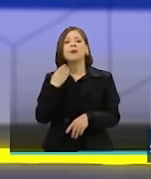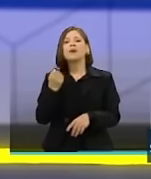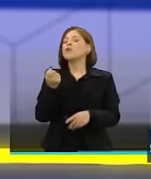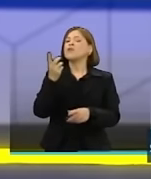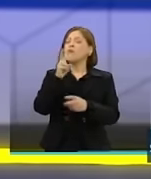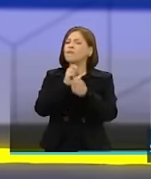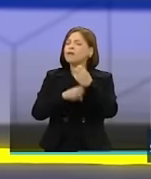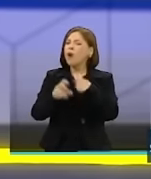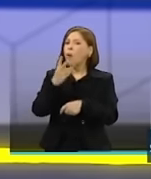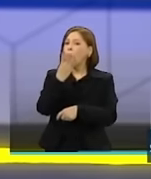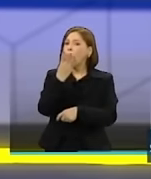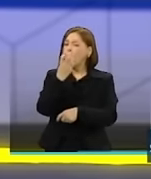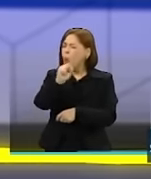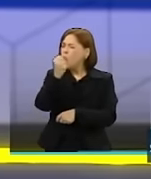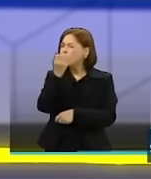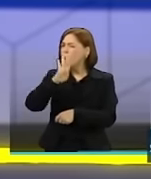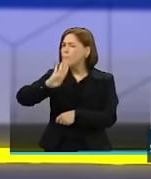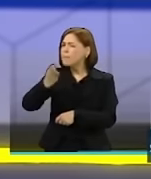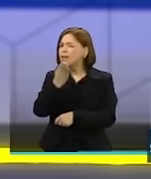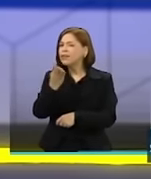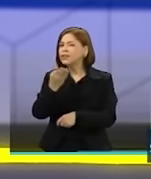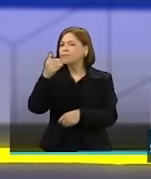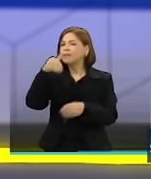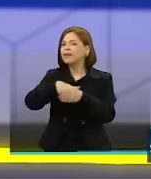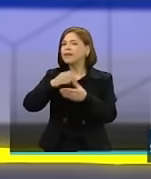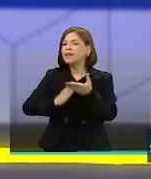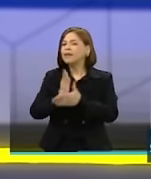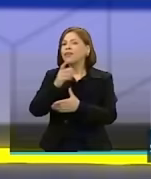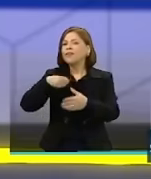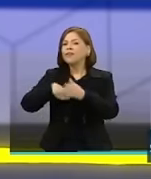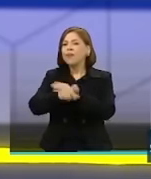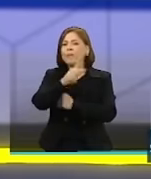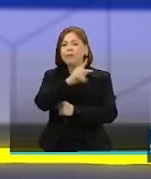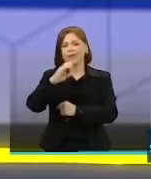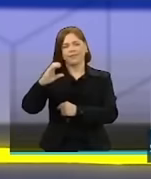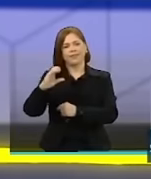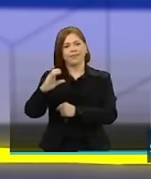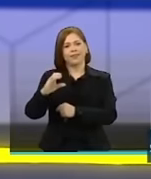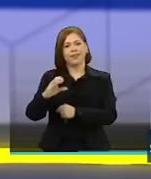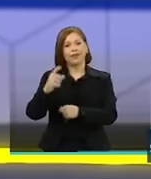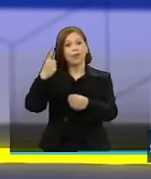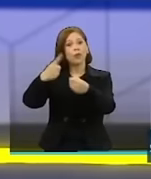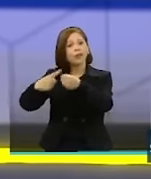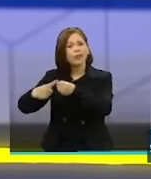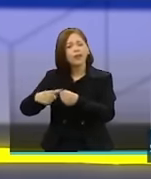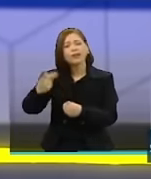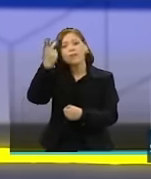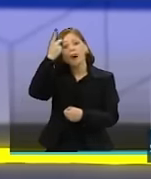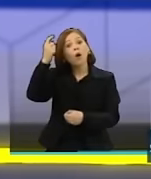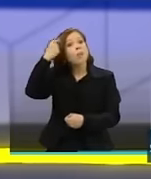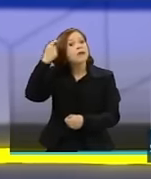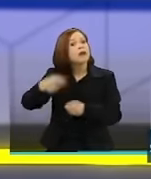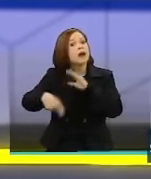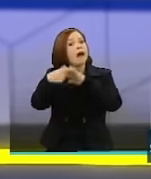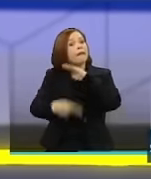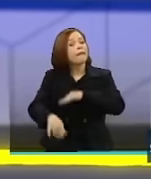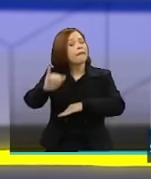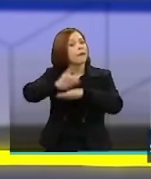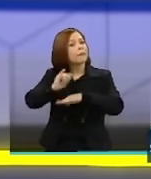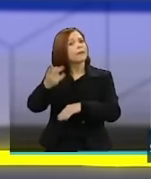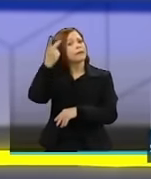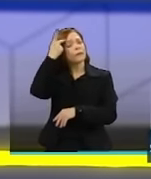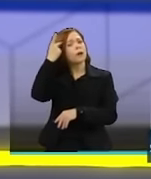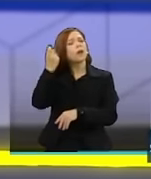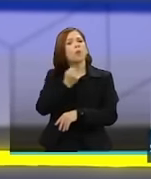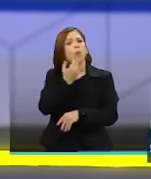movimentava 8 bilhões para eleger candidatos financiados pelo PCC, isso do interior de São Paulo. Imagine aqui, na capital, o